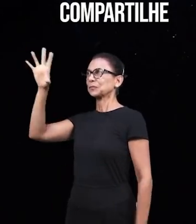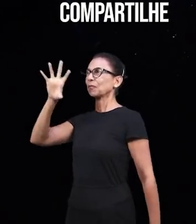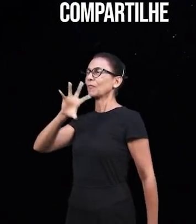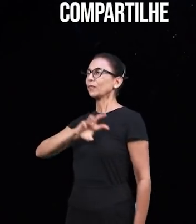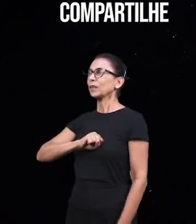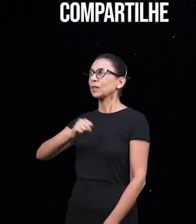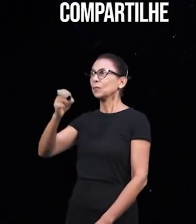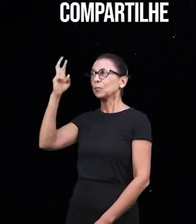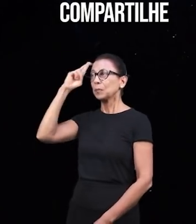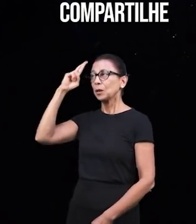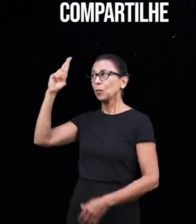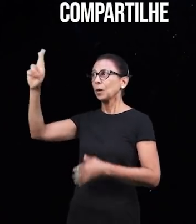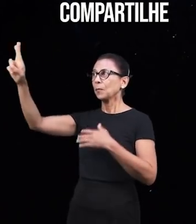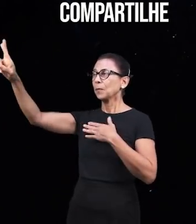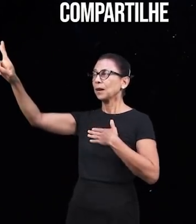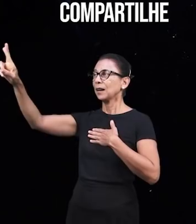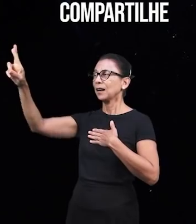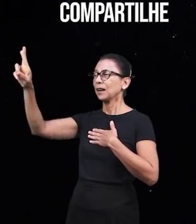o meu